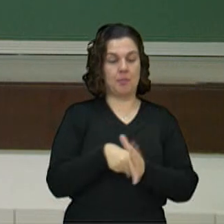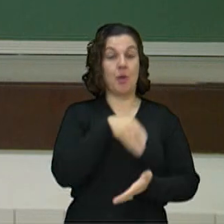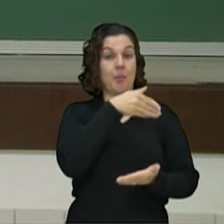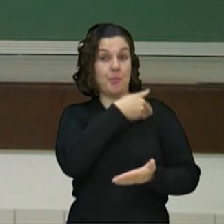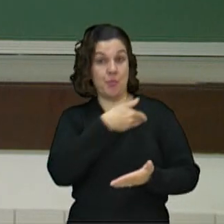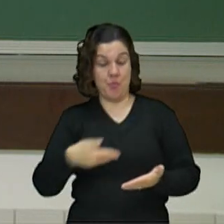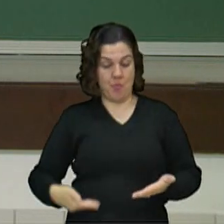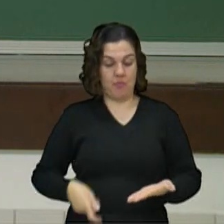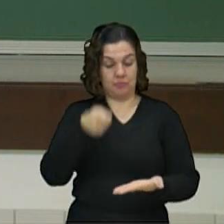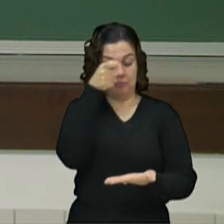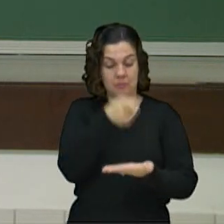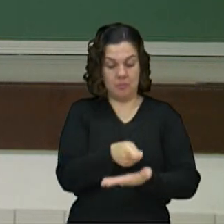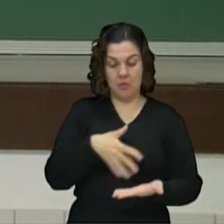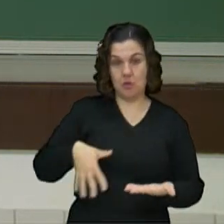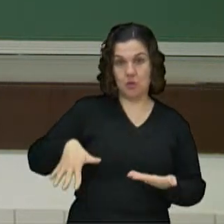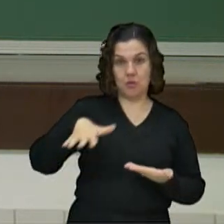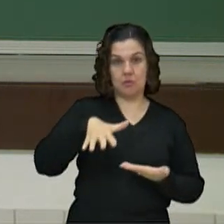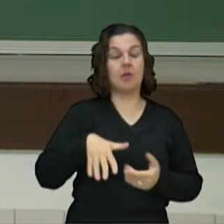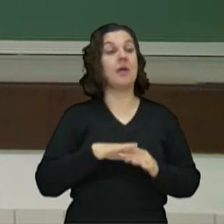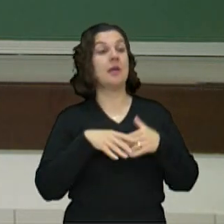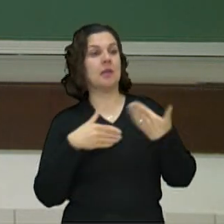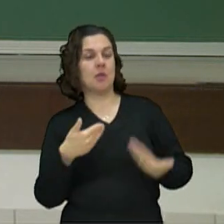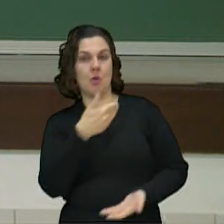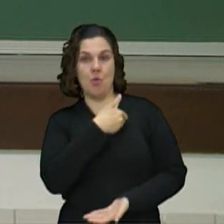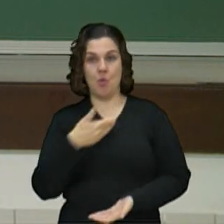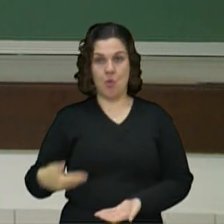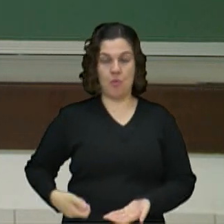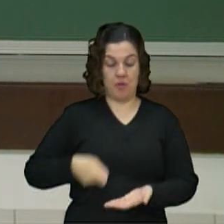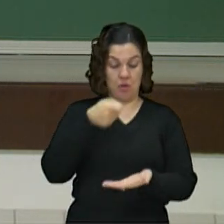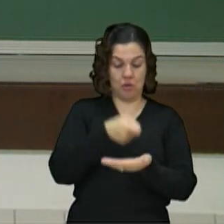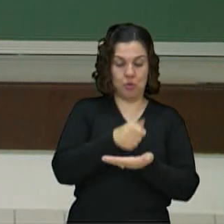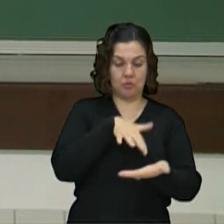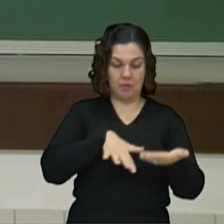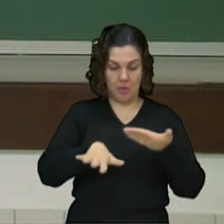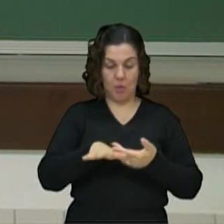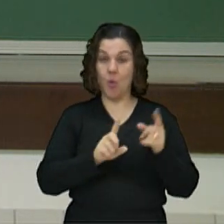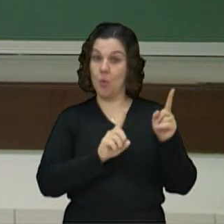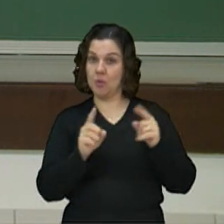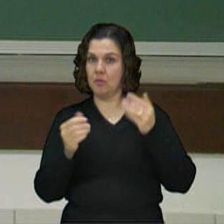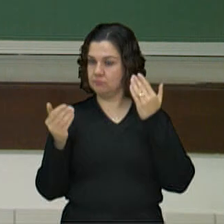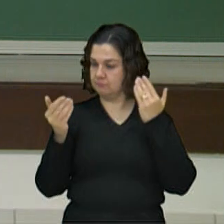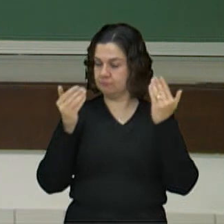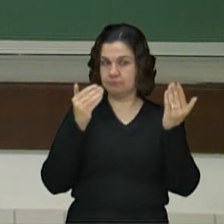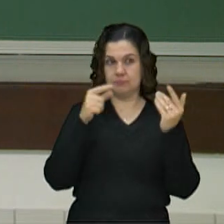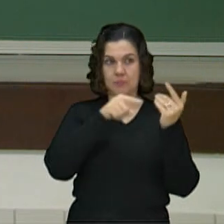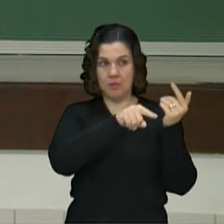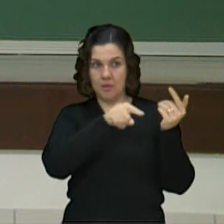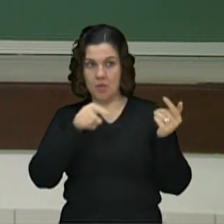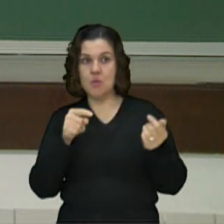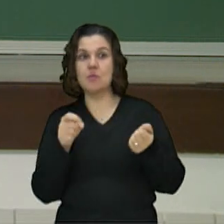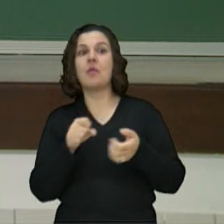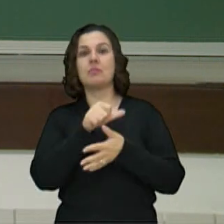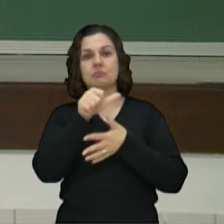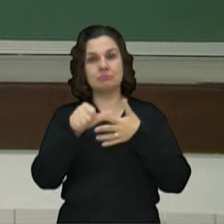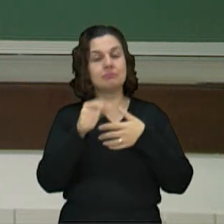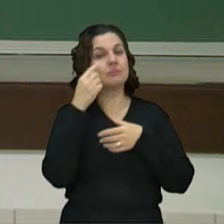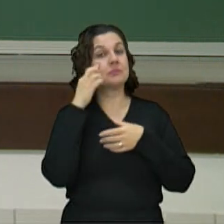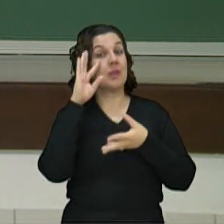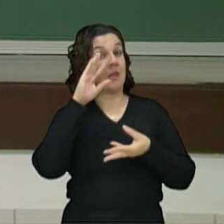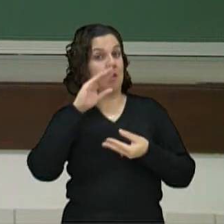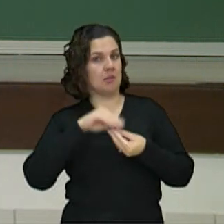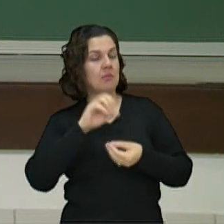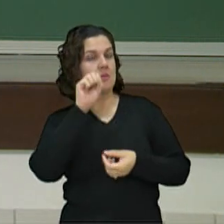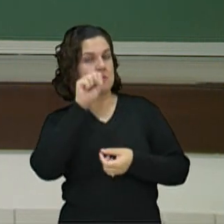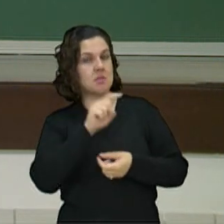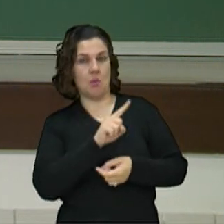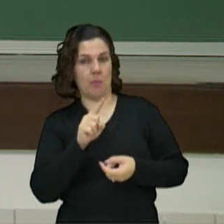governo totalitário. Então, para entender, um governo é totalitário ou não, analise sob essa perspectiva e você vai conseguir ter alguma